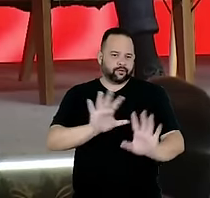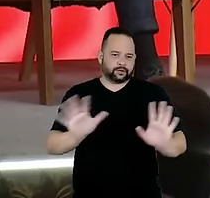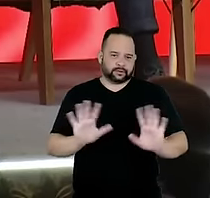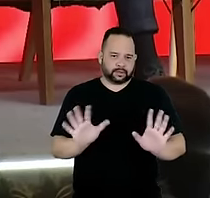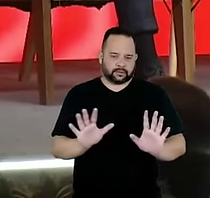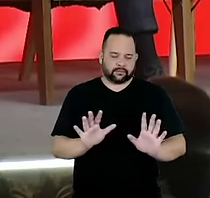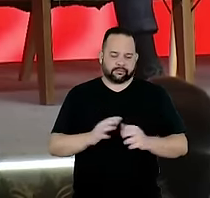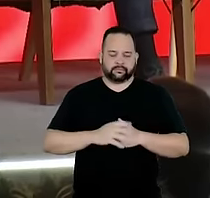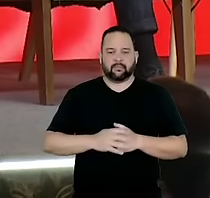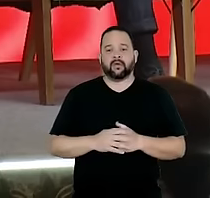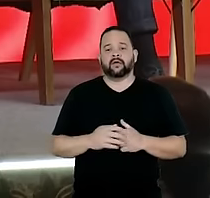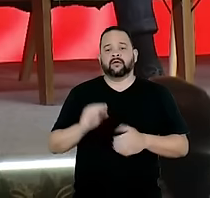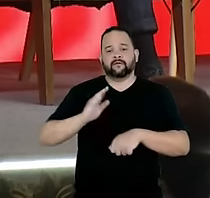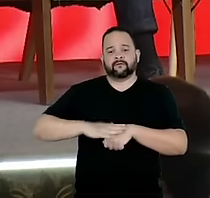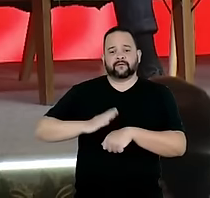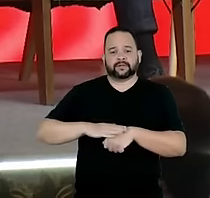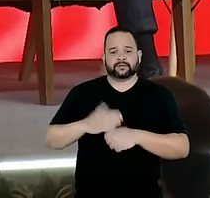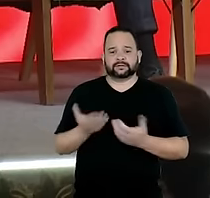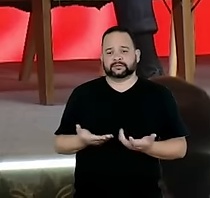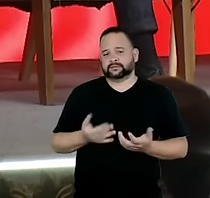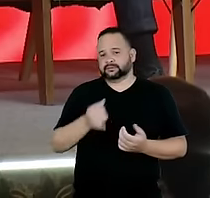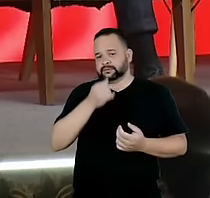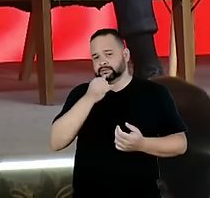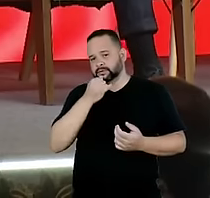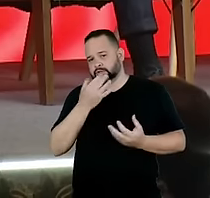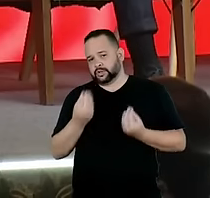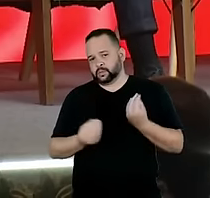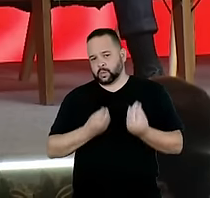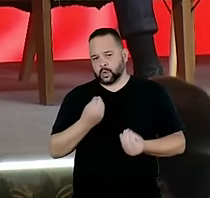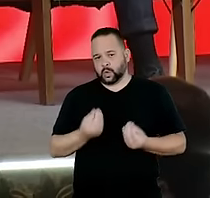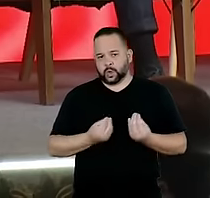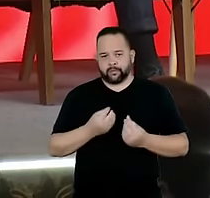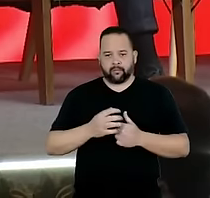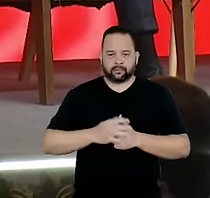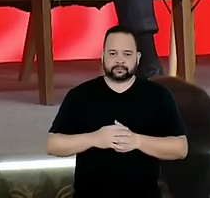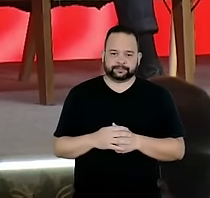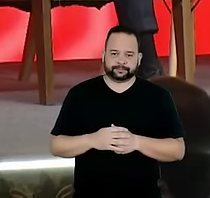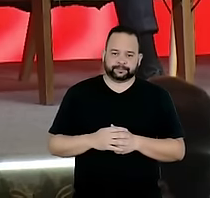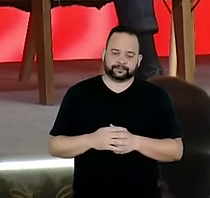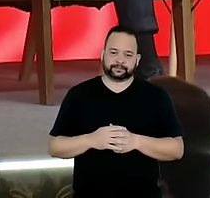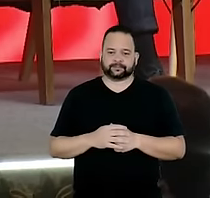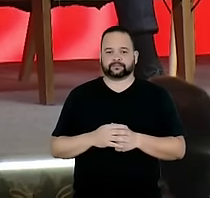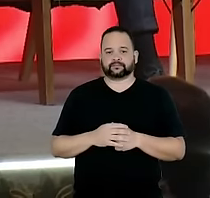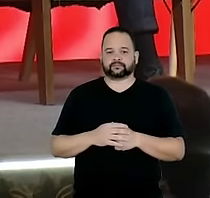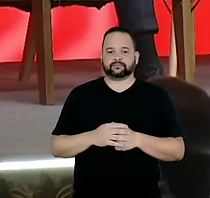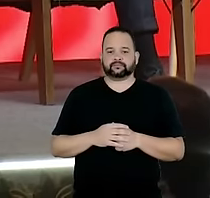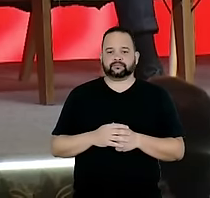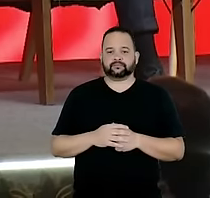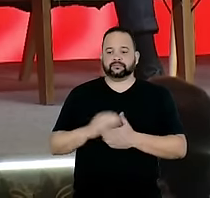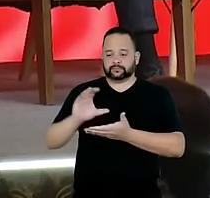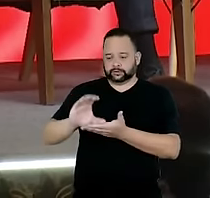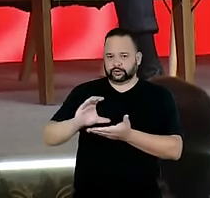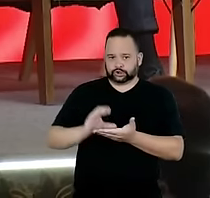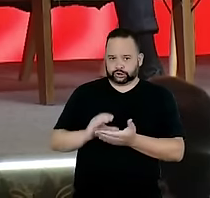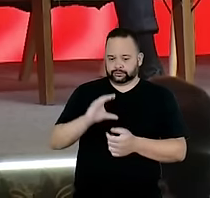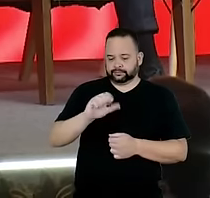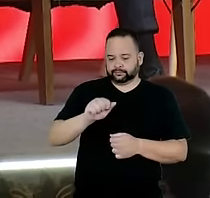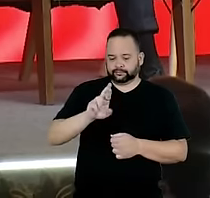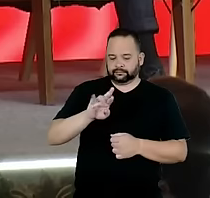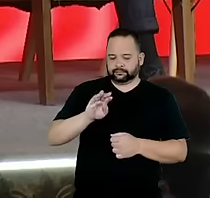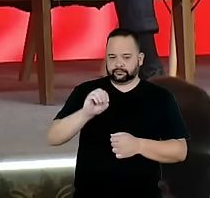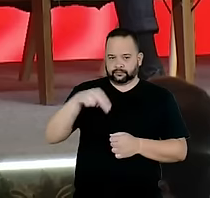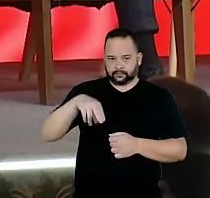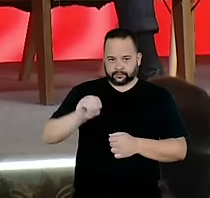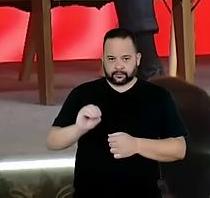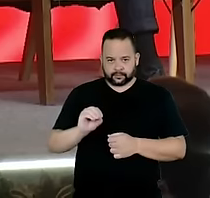fazendo isso no seguinte sentido olha um um um um um crédito de carbono vai poder ser negociado no Brasil privadamente sem